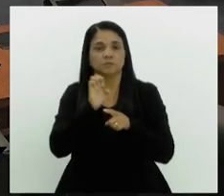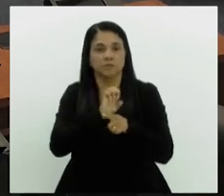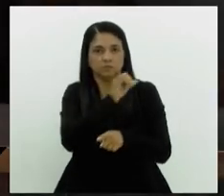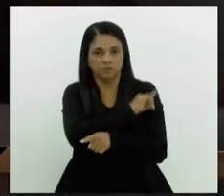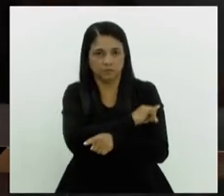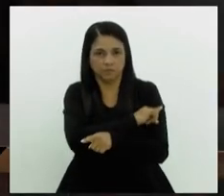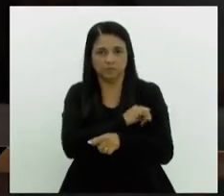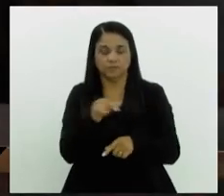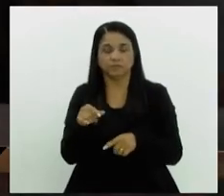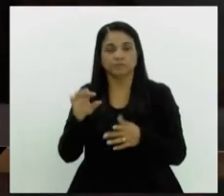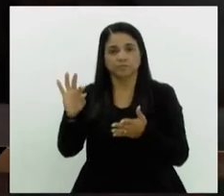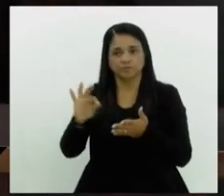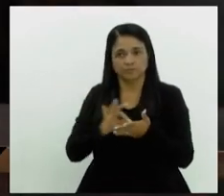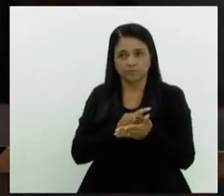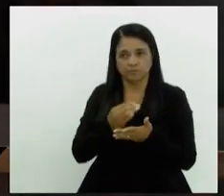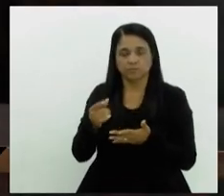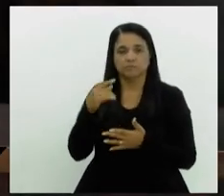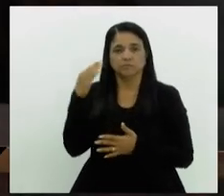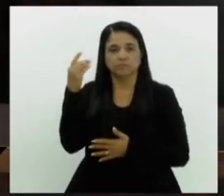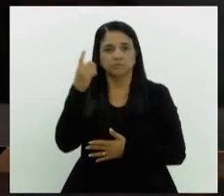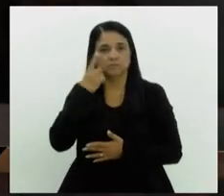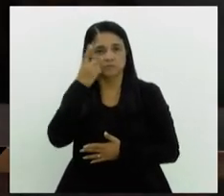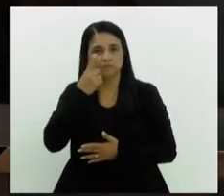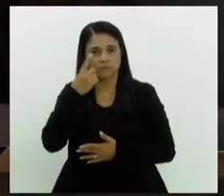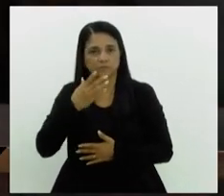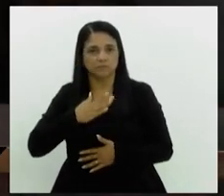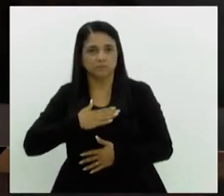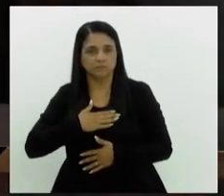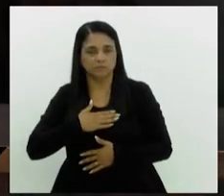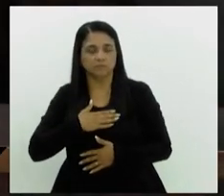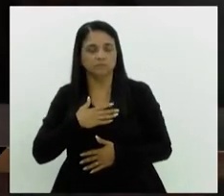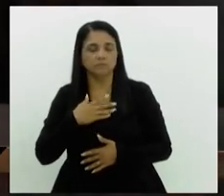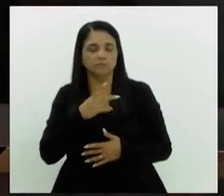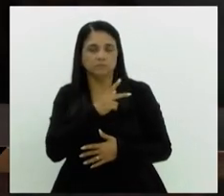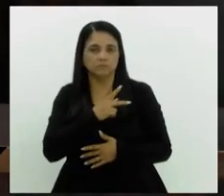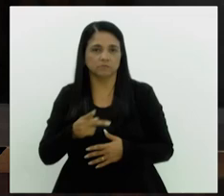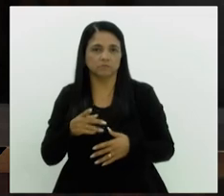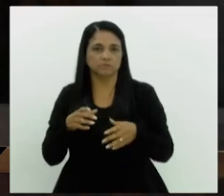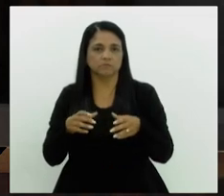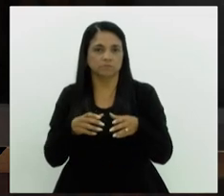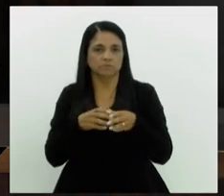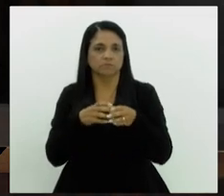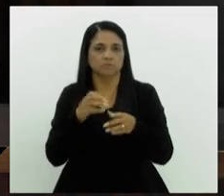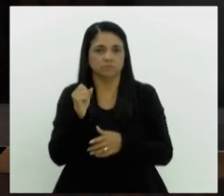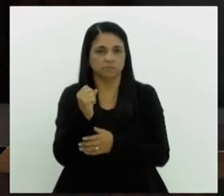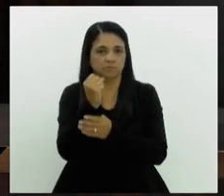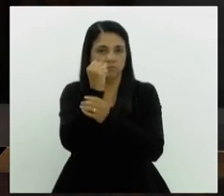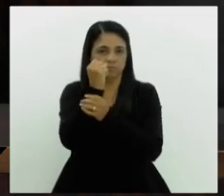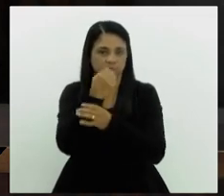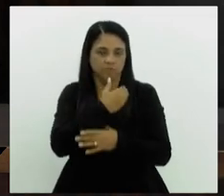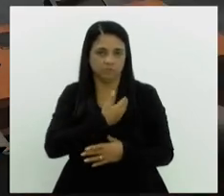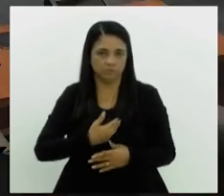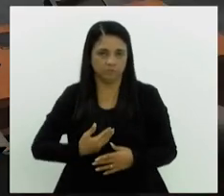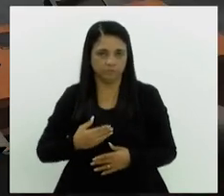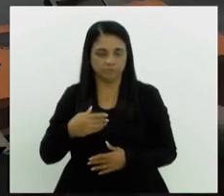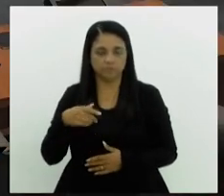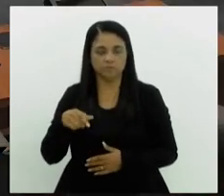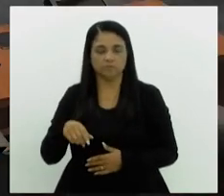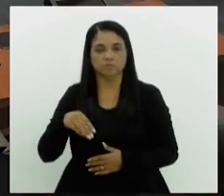Próximo orador inscrito, nobre deputado, meu irmão, presidente da Comissão de Segurança Pública dessa casa, deputado Márcio Gualberto.